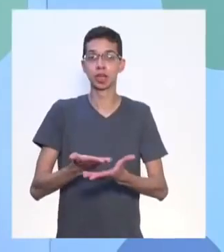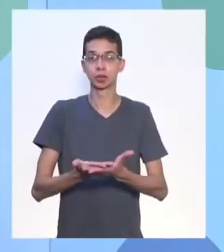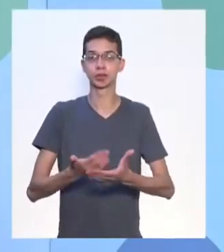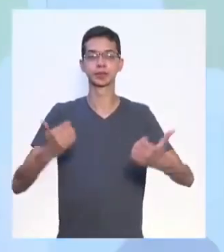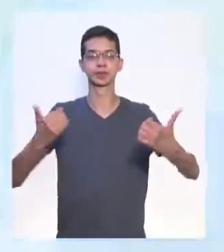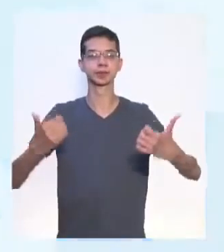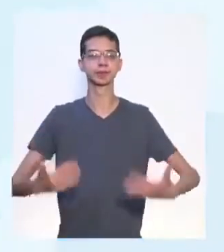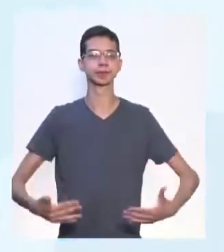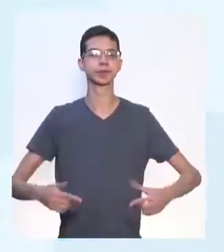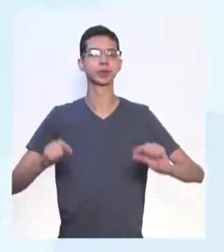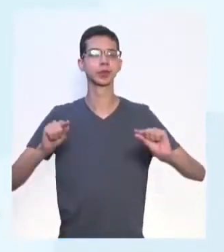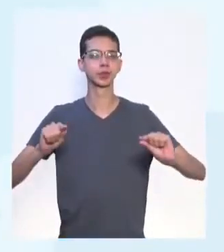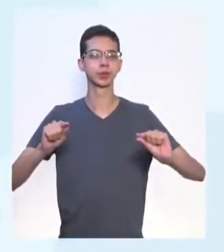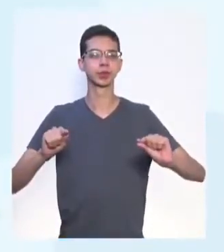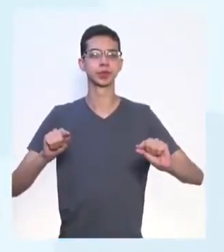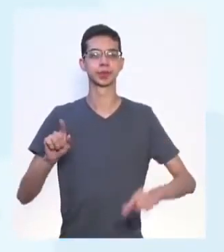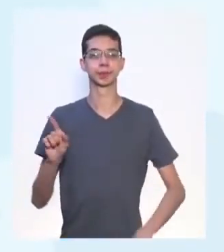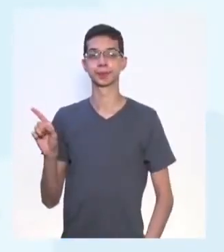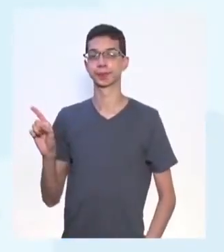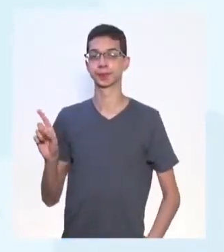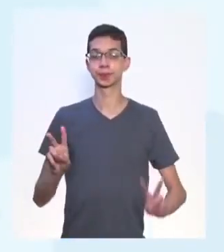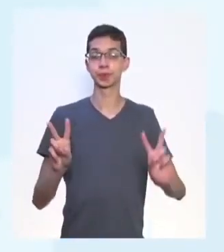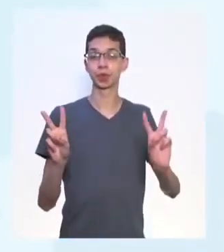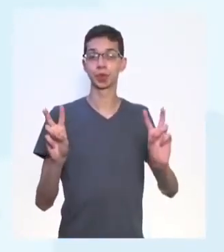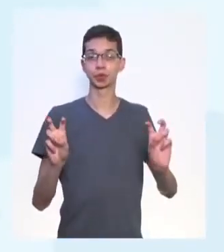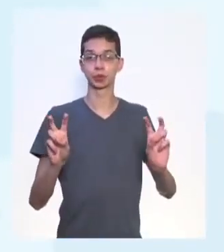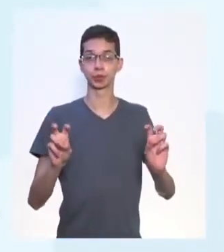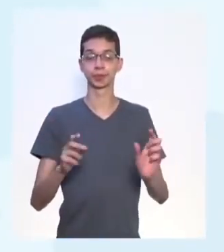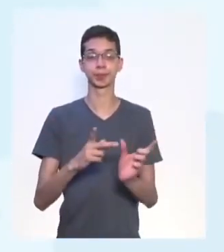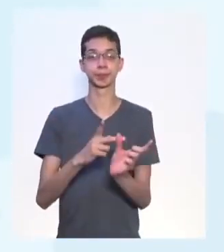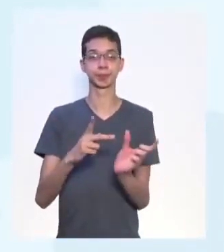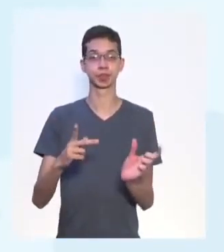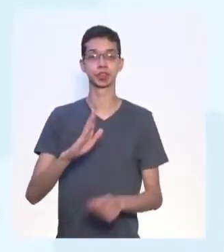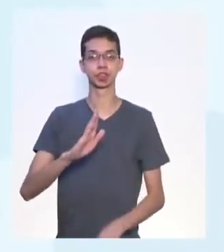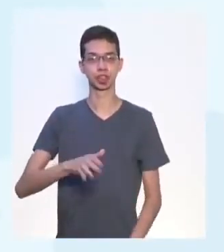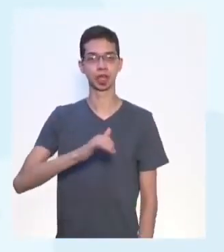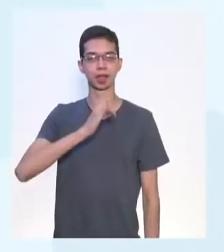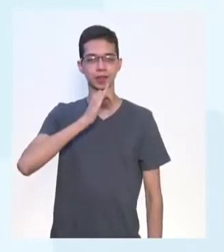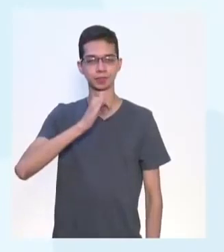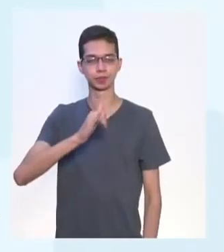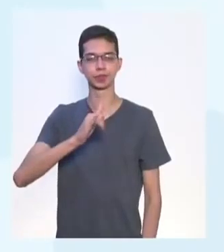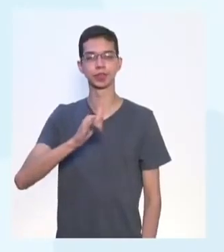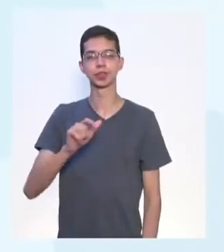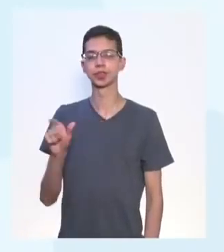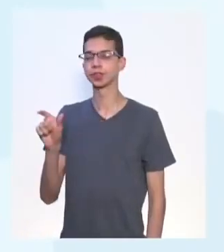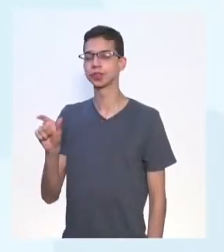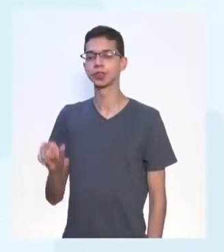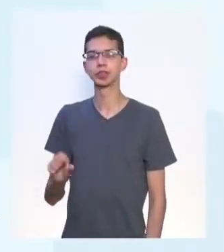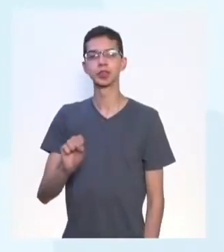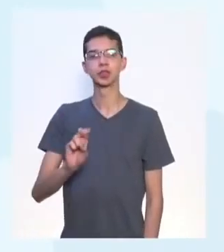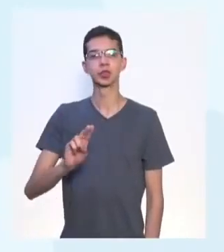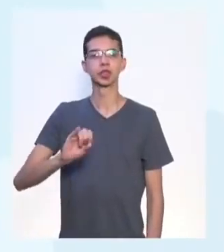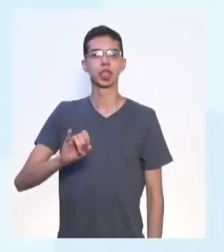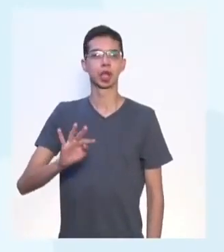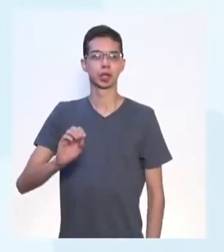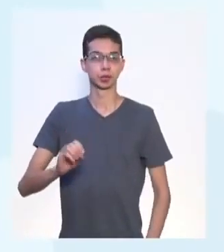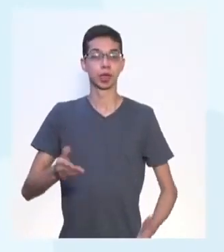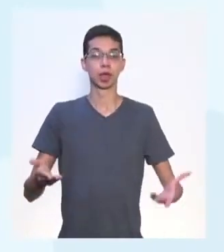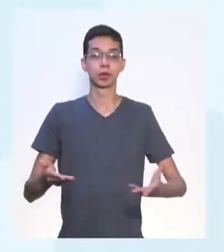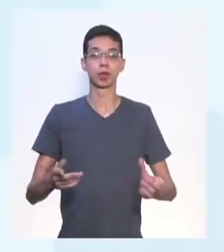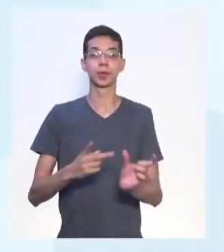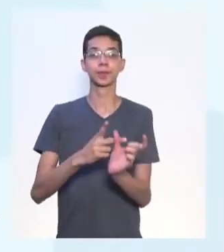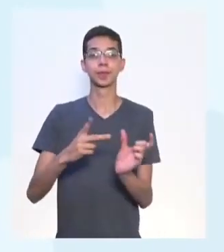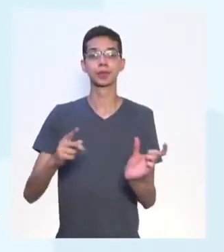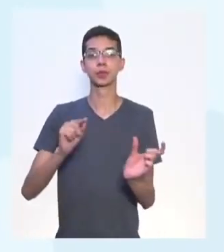falar um pouquinho sobre a questão do predicado, né? Nós falamos um pouco sobre o sujeito, agora vamos falar um pouco sobre o predicado. Então, no predicado, a gente vai avaliar o